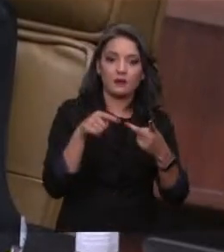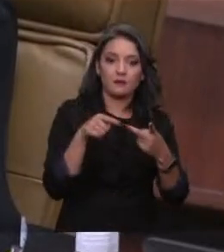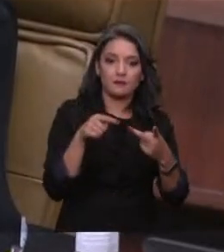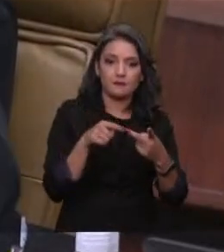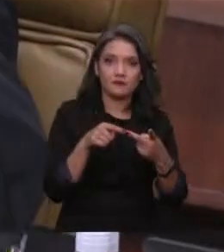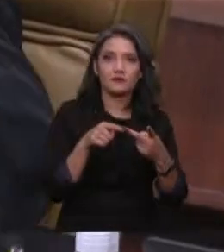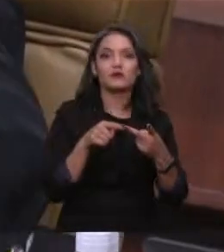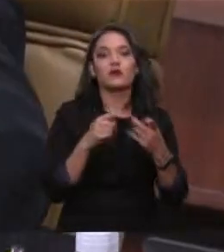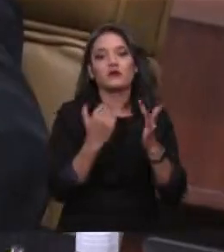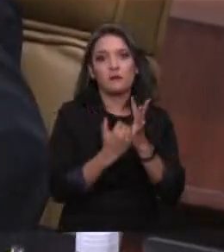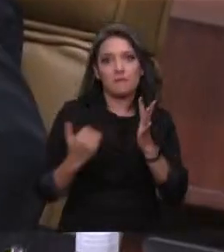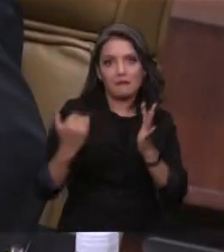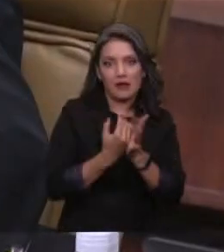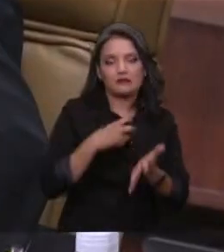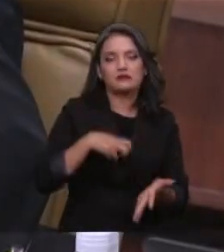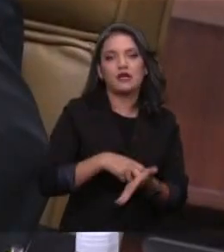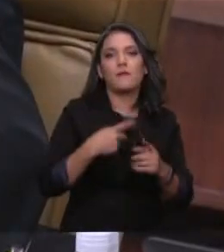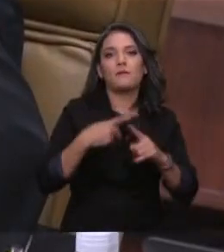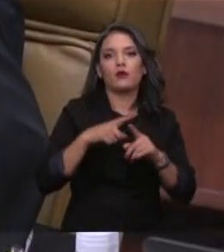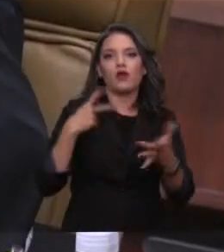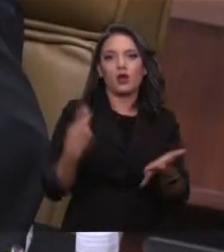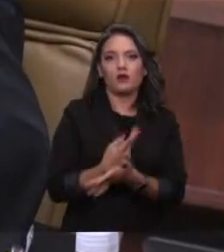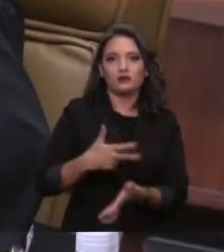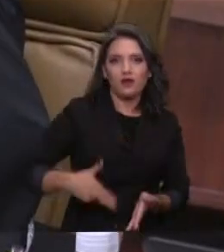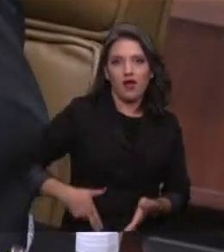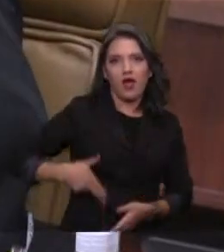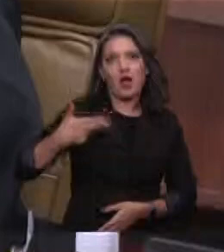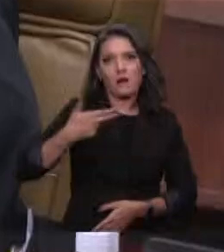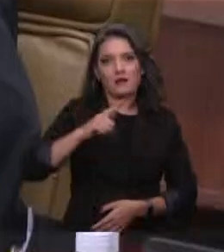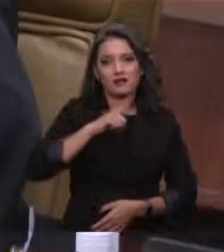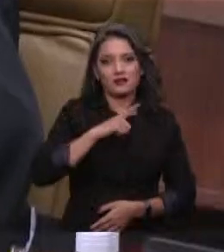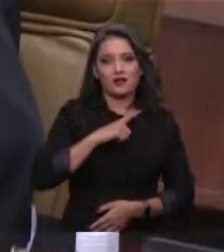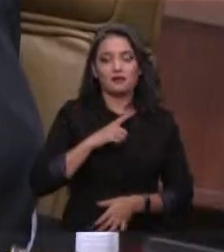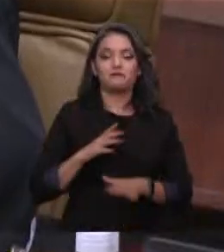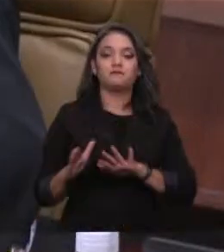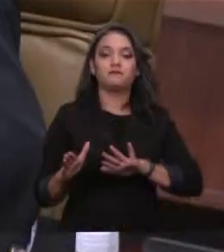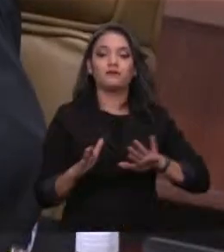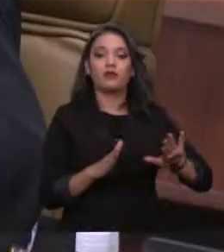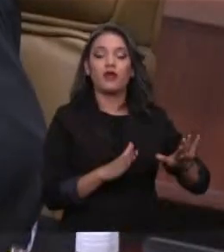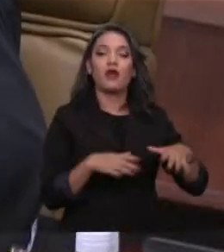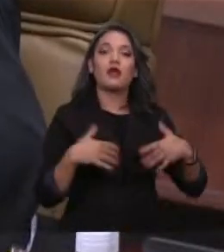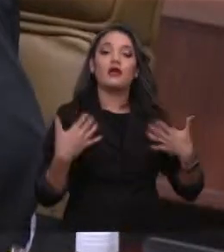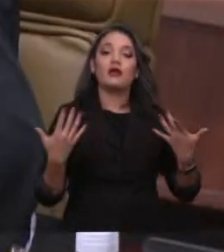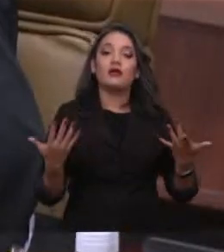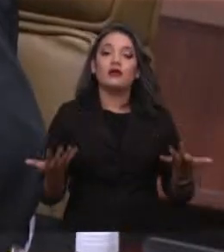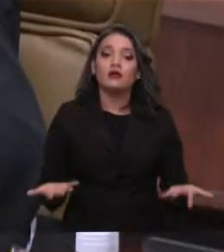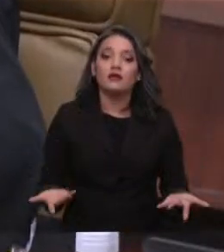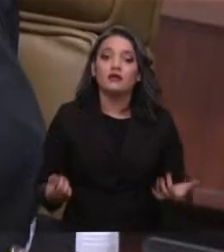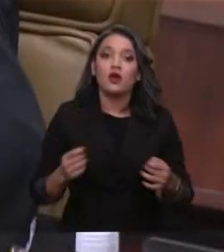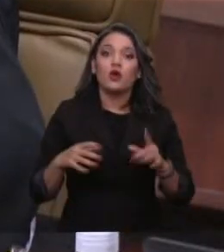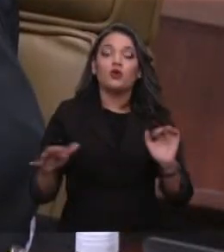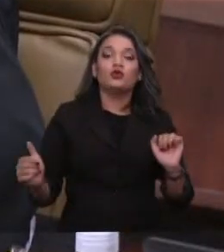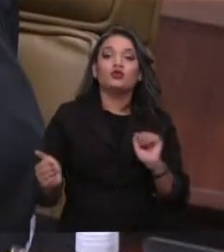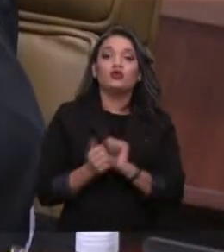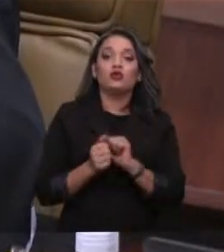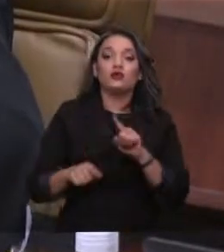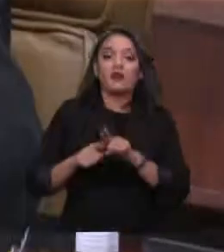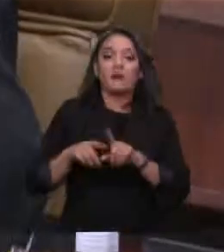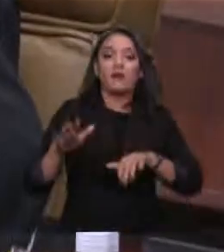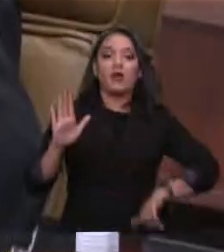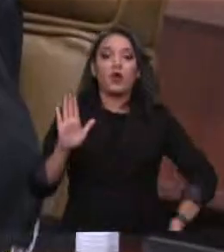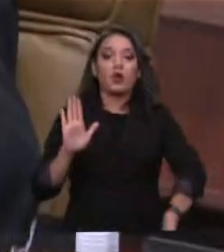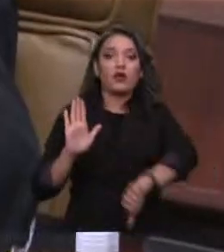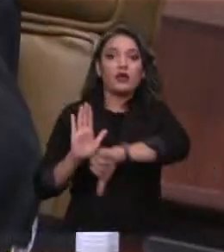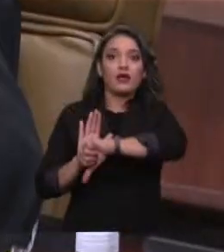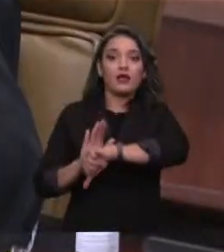modalidade agravada, emprego de arma de fogo, em concurso material com o crime do